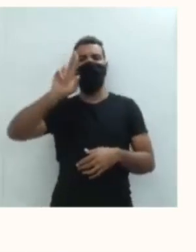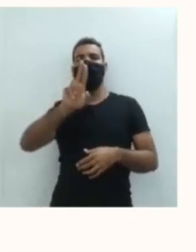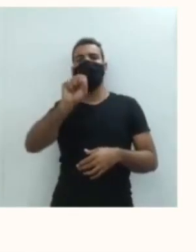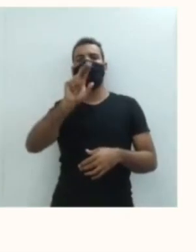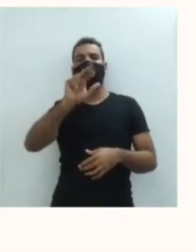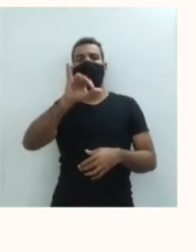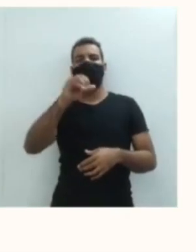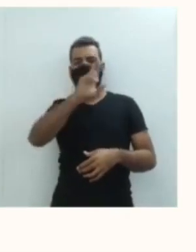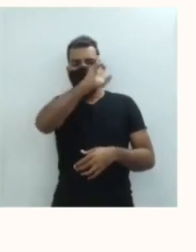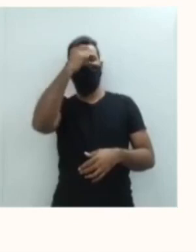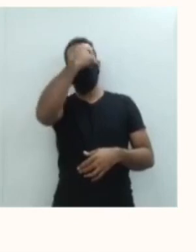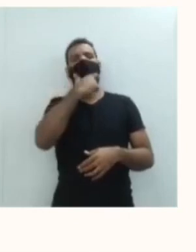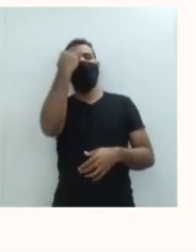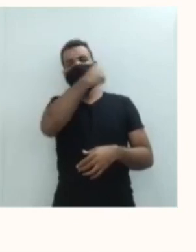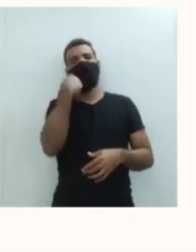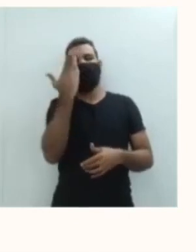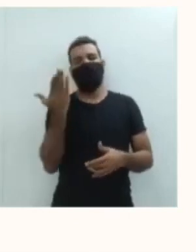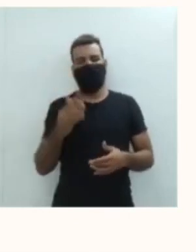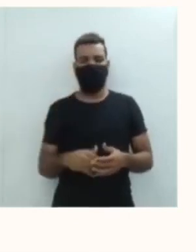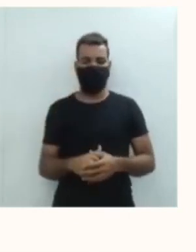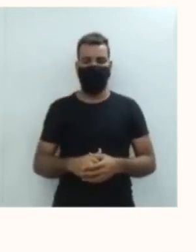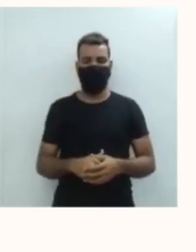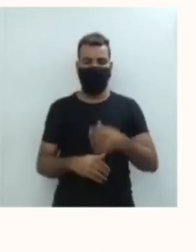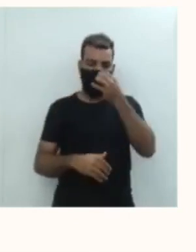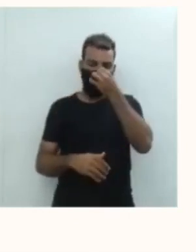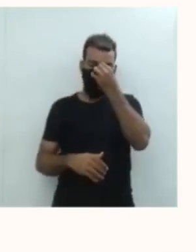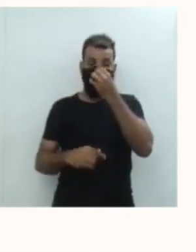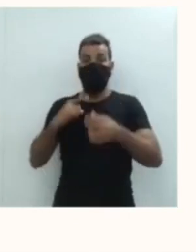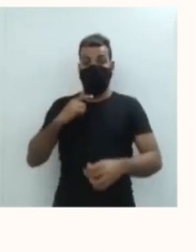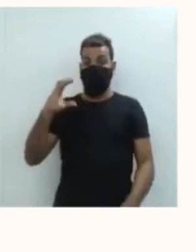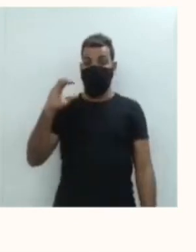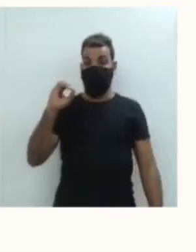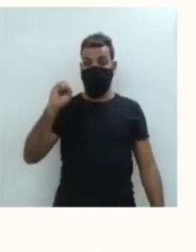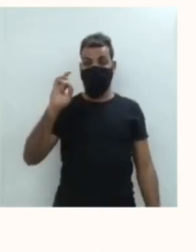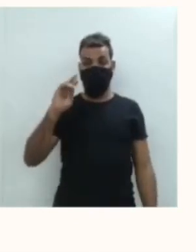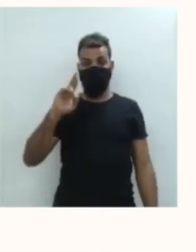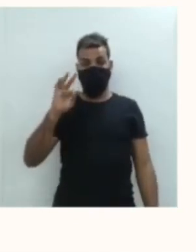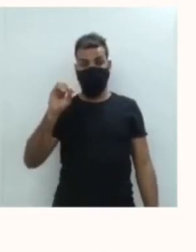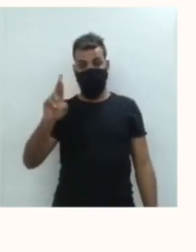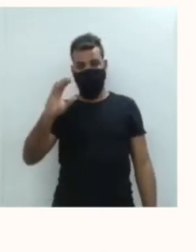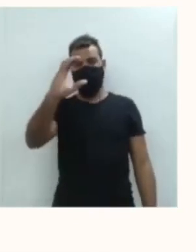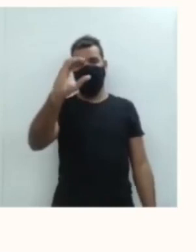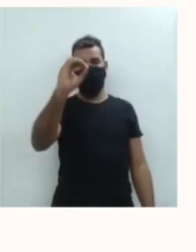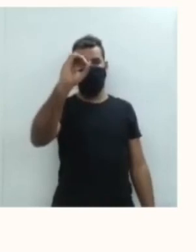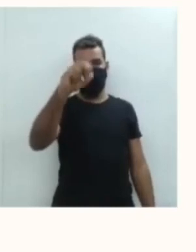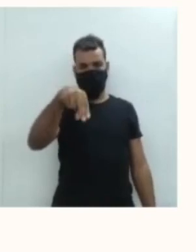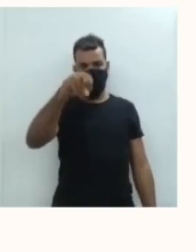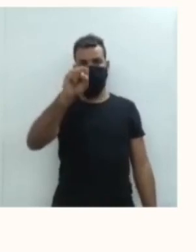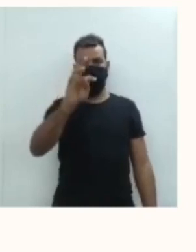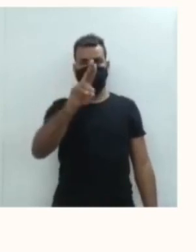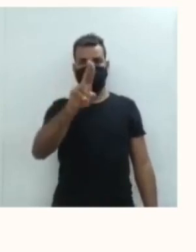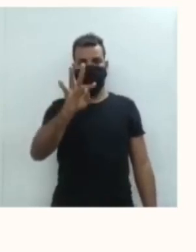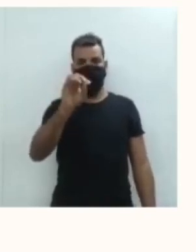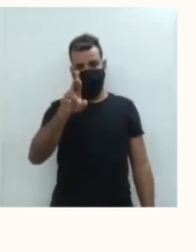certo aí ele vai ter o seu Construtor onde ele vai receber o rosto usuário e a senha e o banco de dados